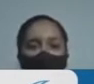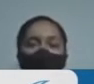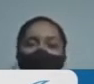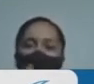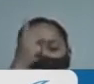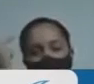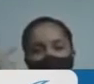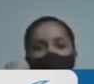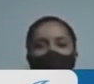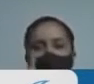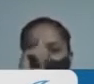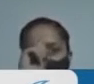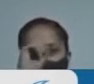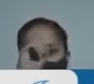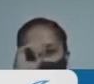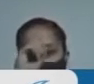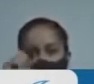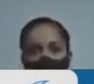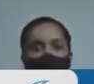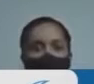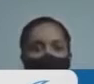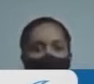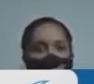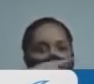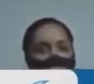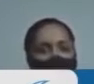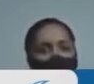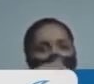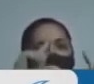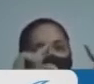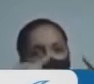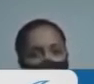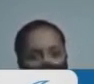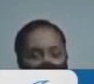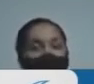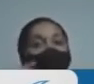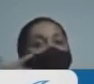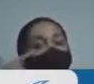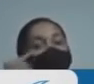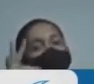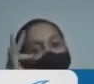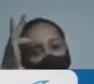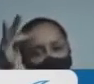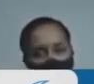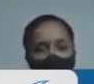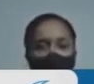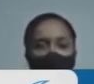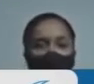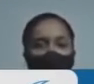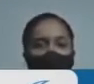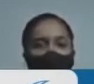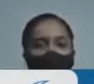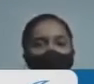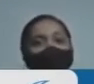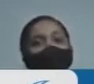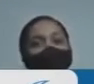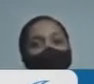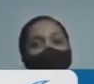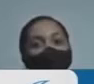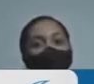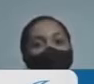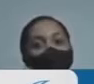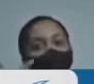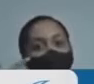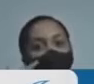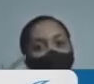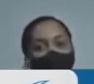no país. Vamos trabalhar para conseguir homogeneizar a conduta assistencial no